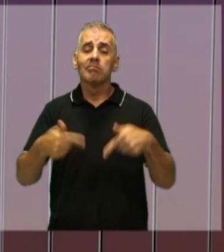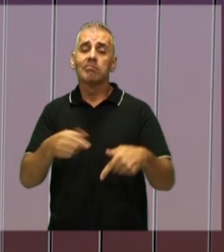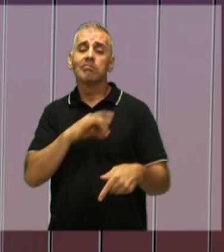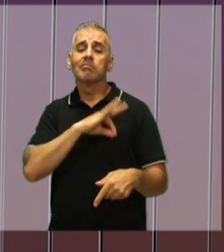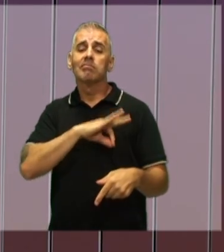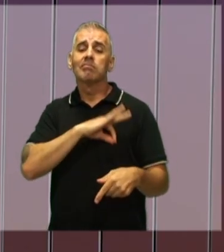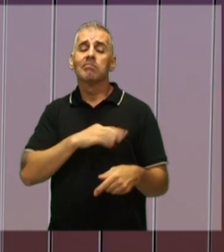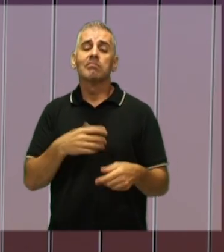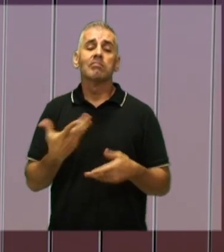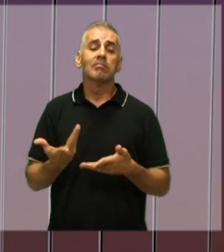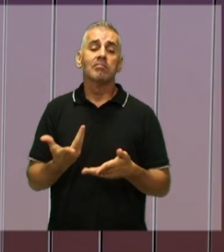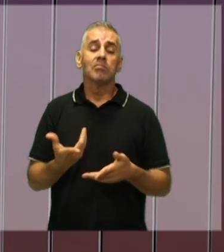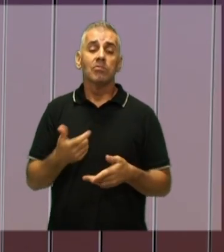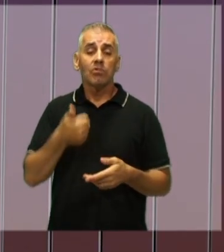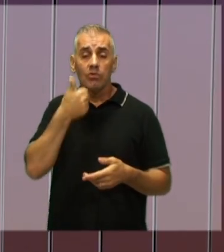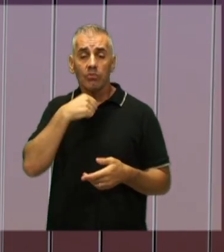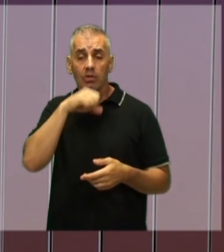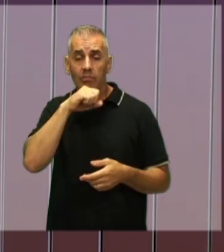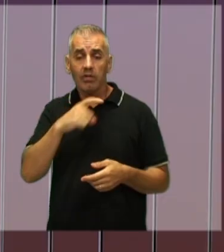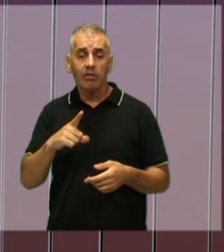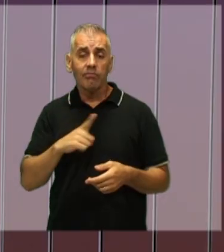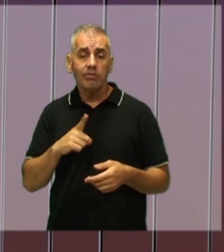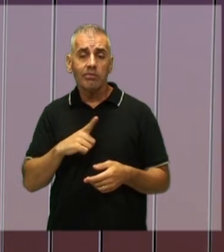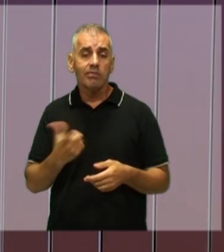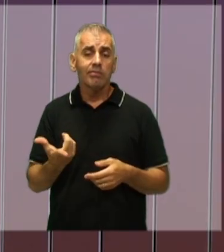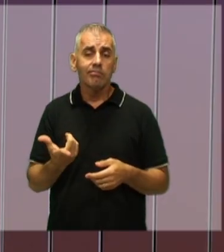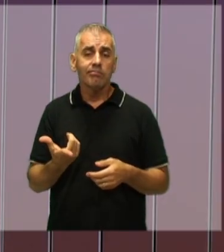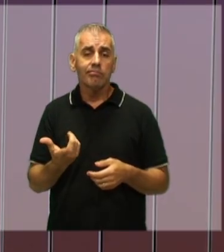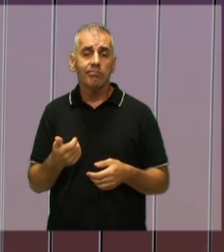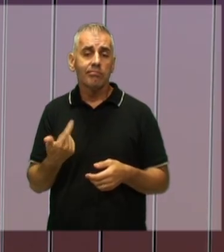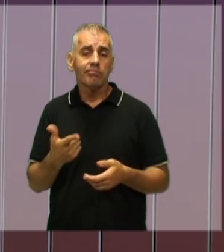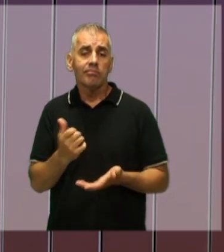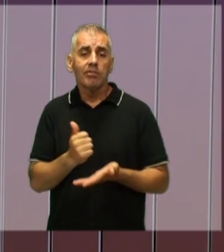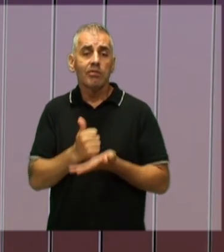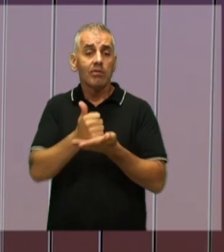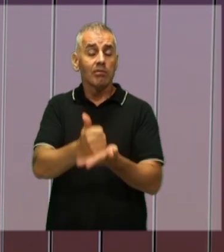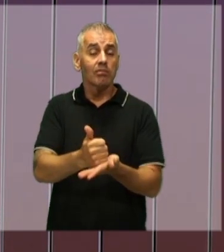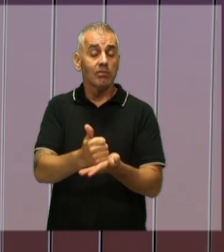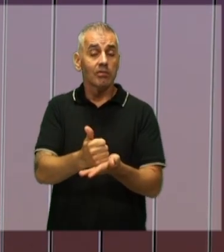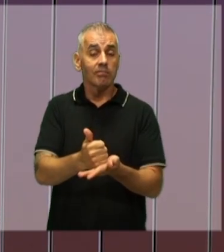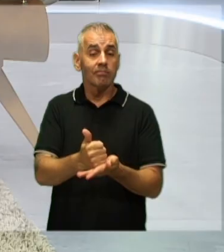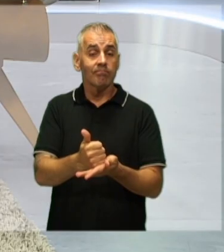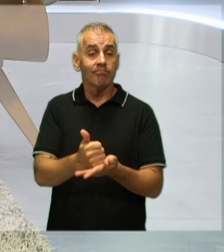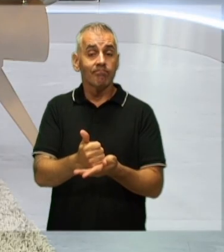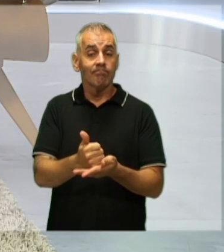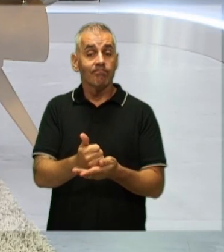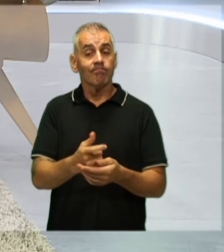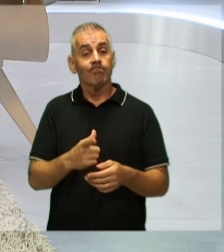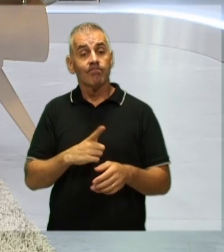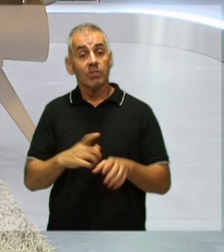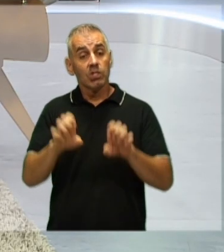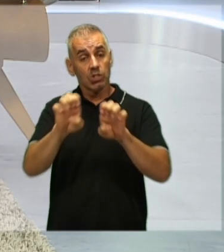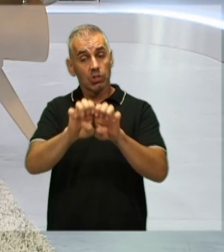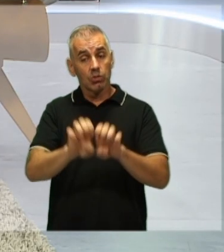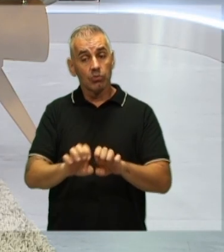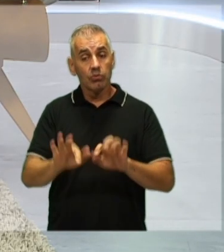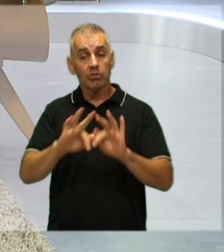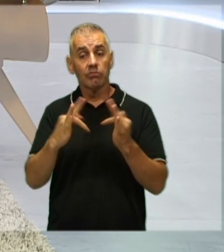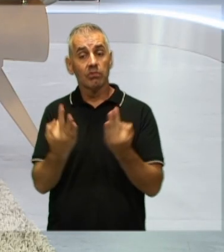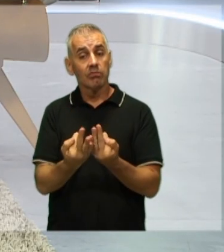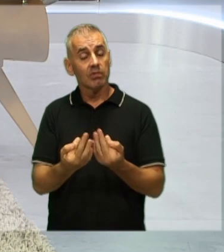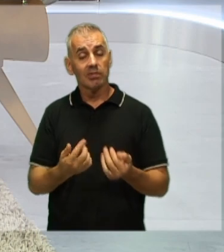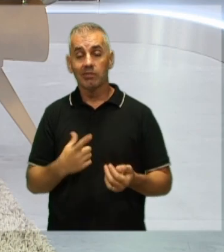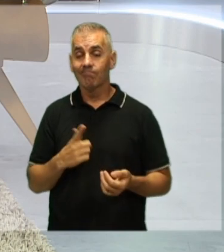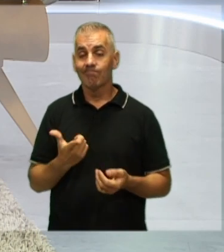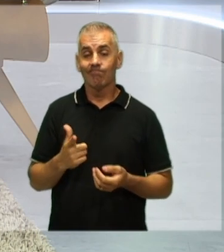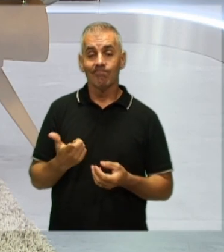menina vai ter condições, se não tiver o apoio? E aí, geralmente, é numa família desestruturada, né? Em que já não tem mais o